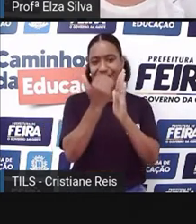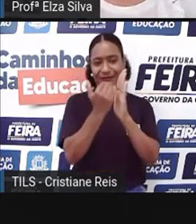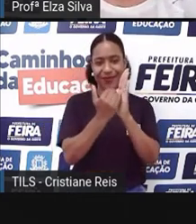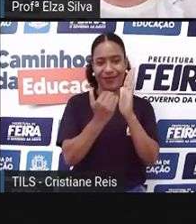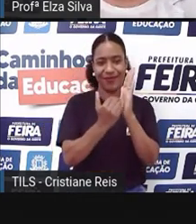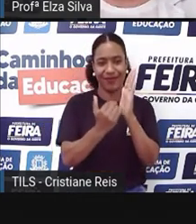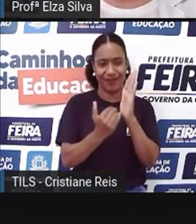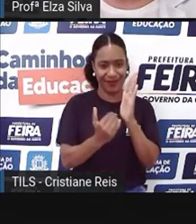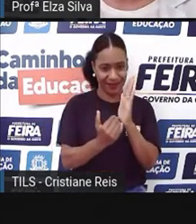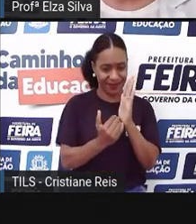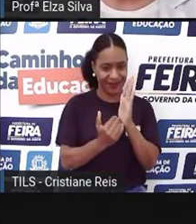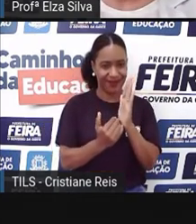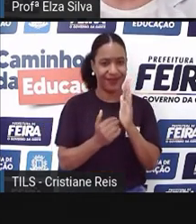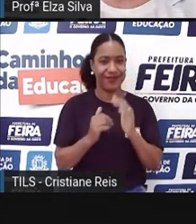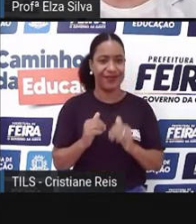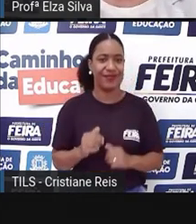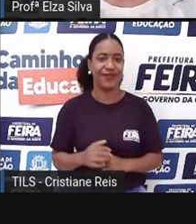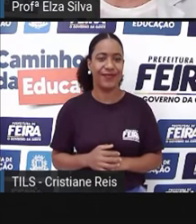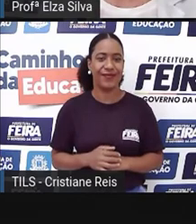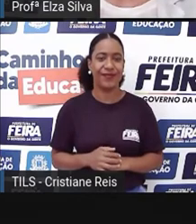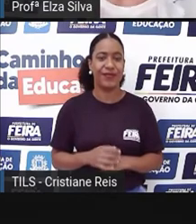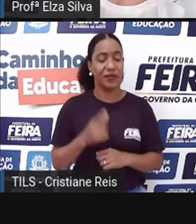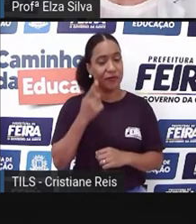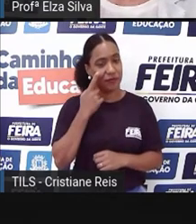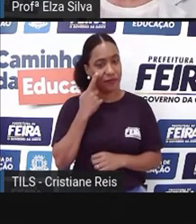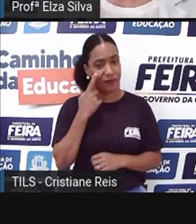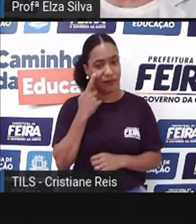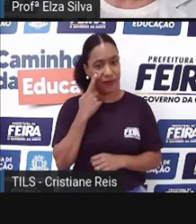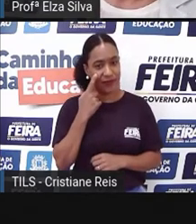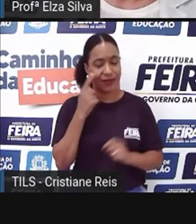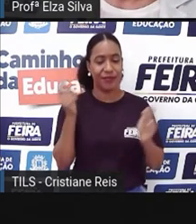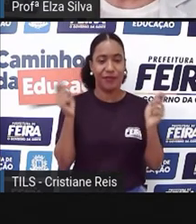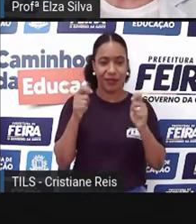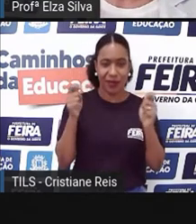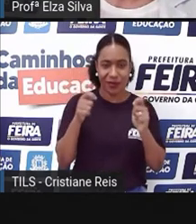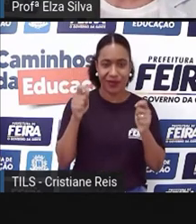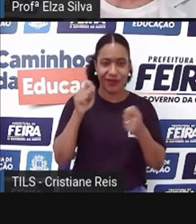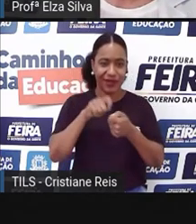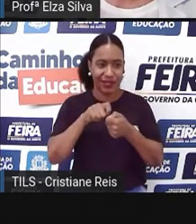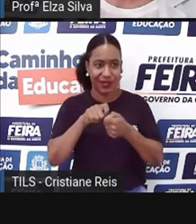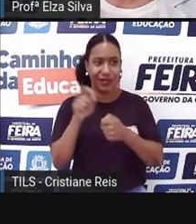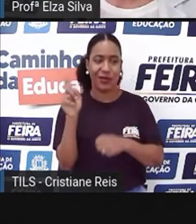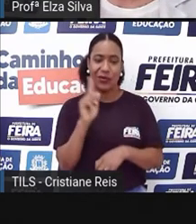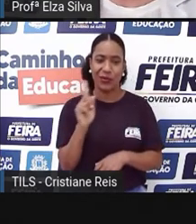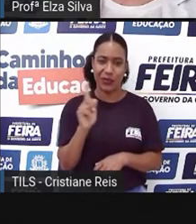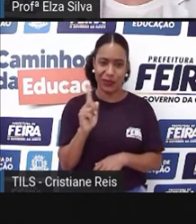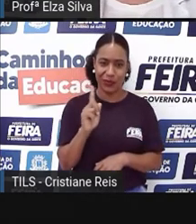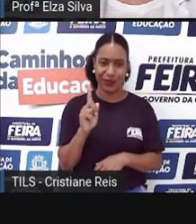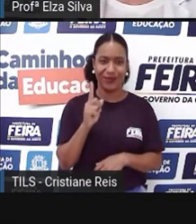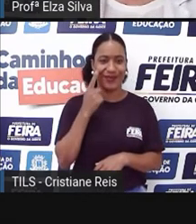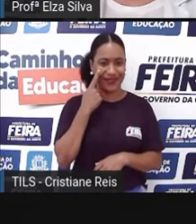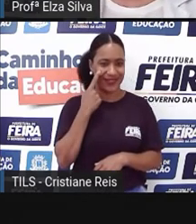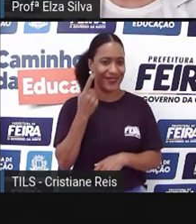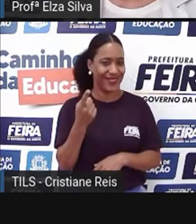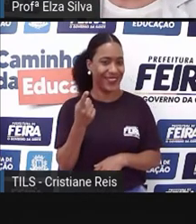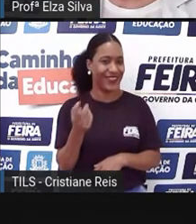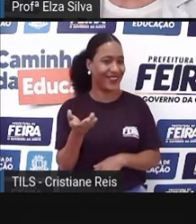do que vocês não gostam de fazer no seu tempo livre. Ok, students? Let's